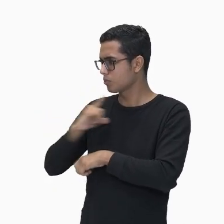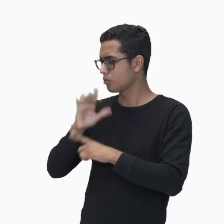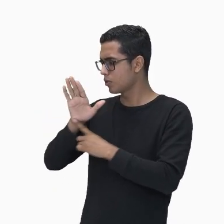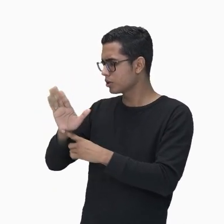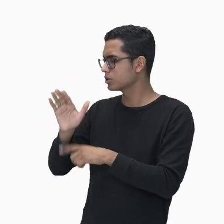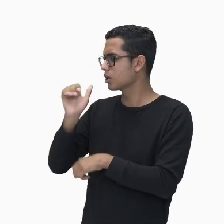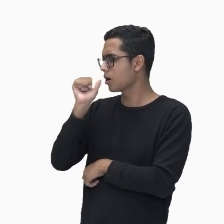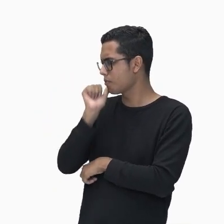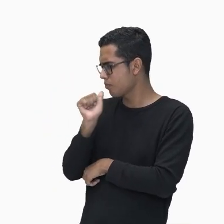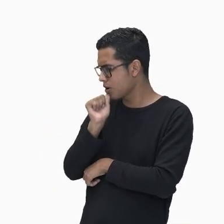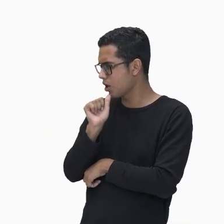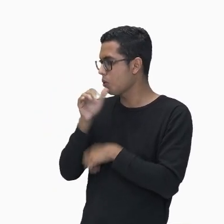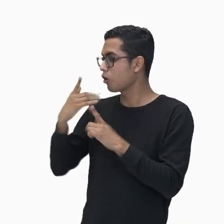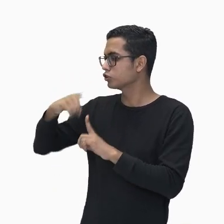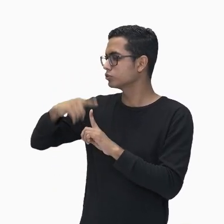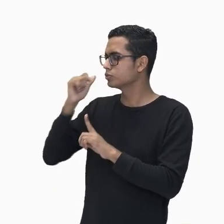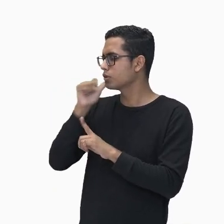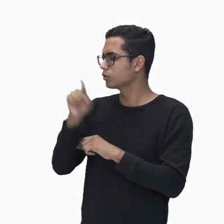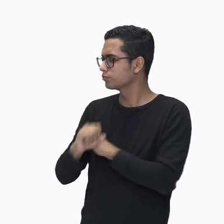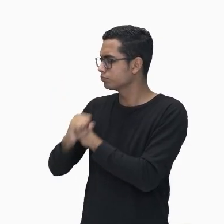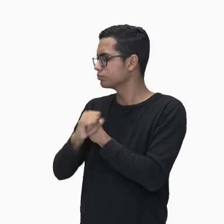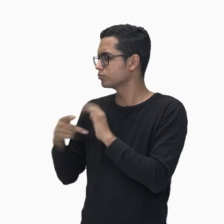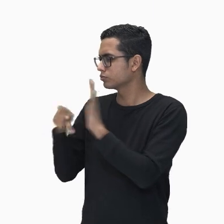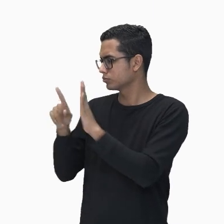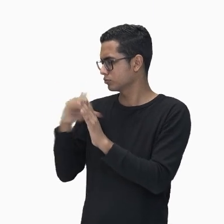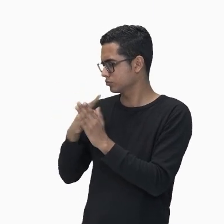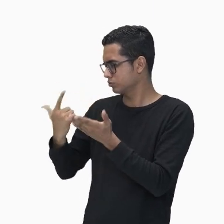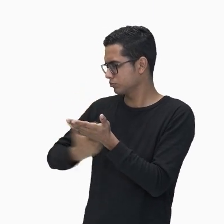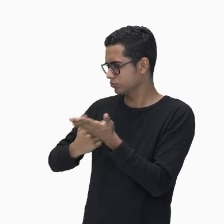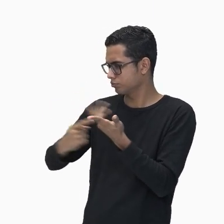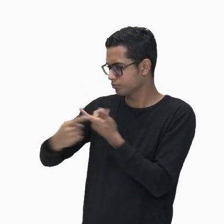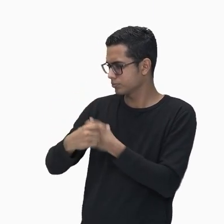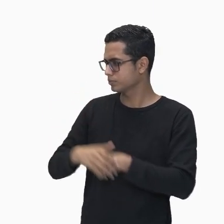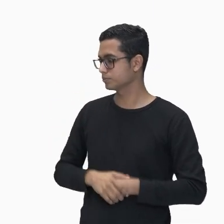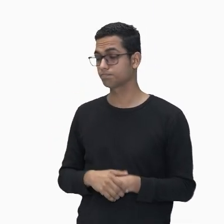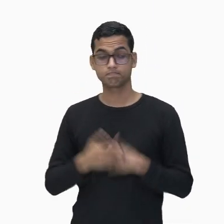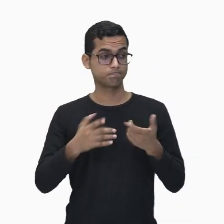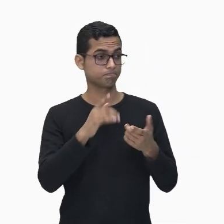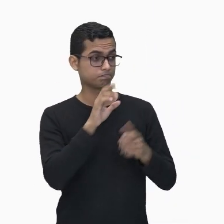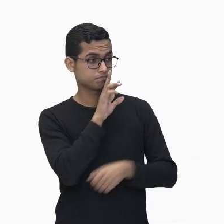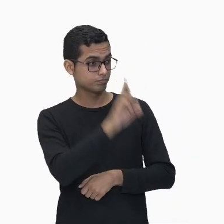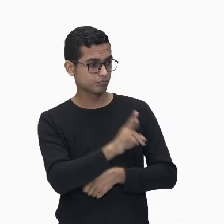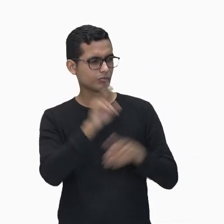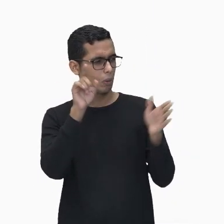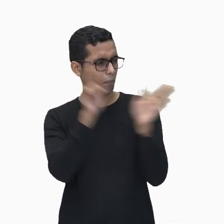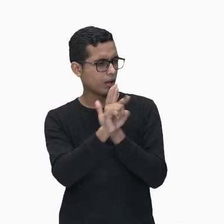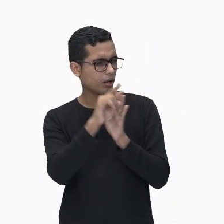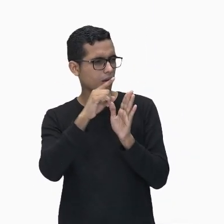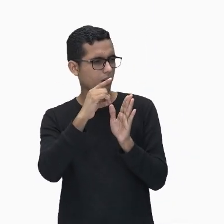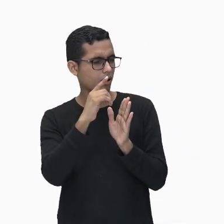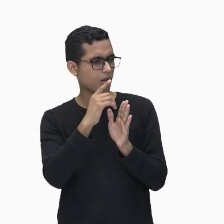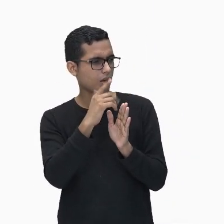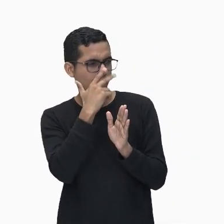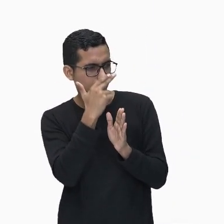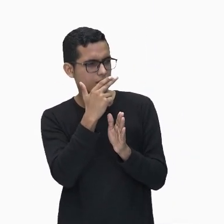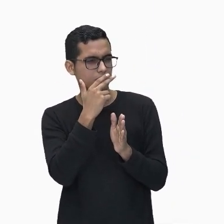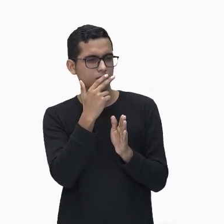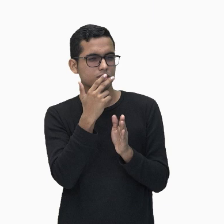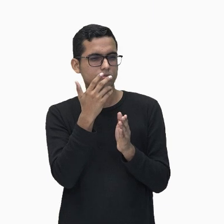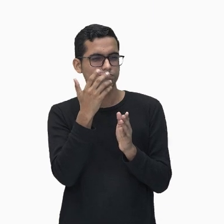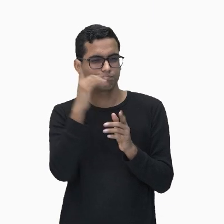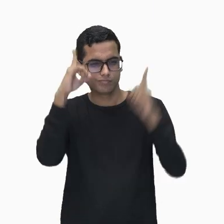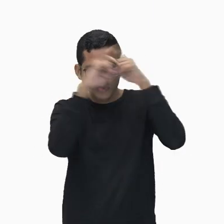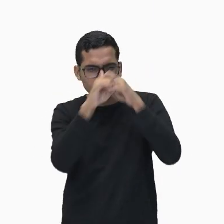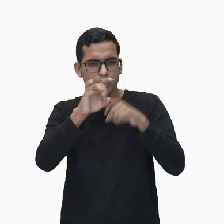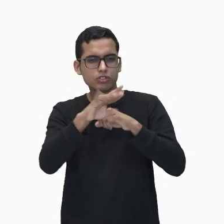agrada trabalhar e que defende nas suas obras? Então ela respondeu: a pergunta resulta muito difícil porque eu não parto do princípio de que